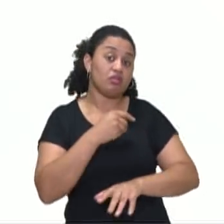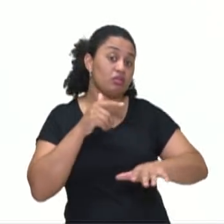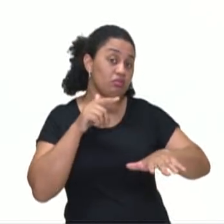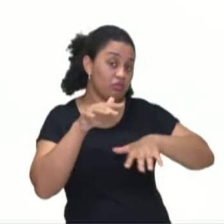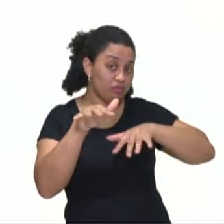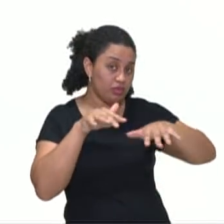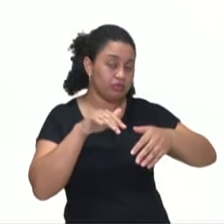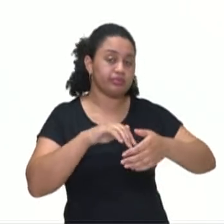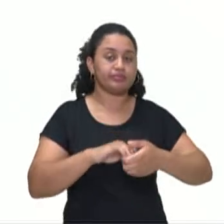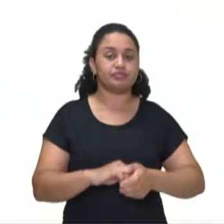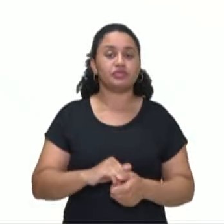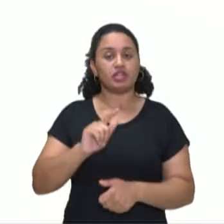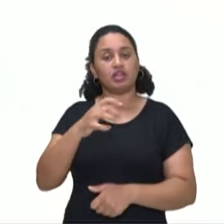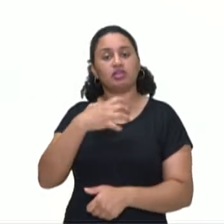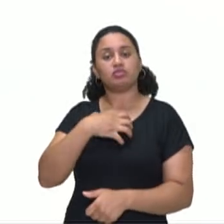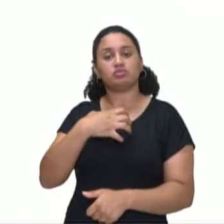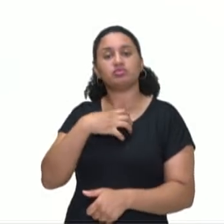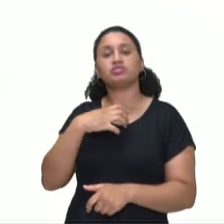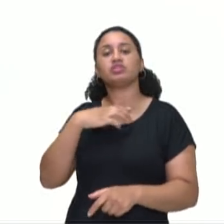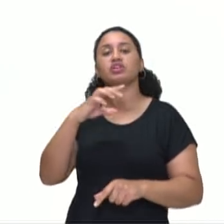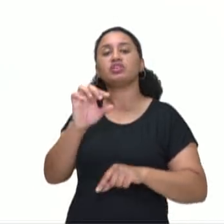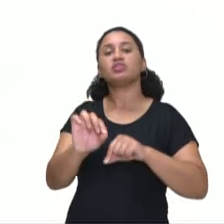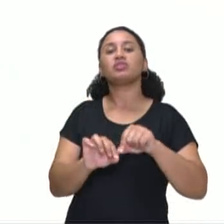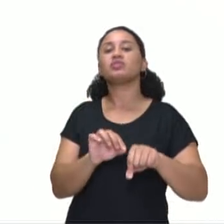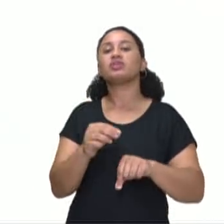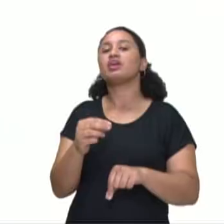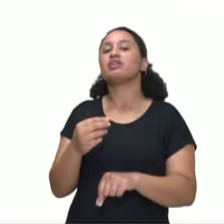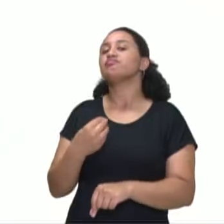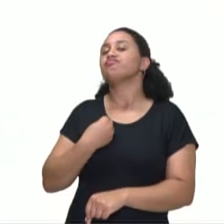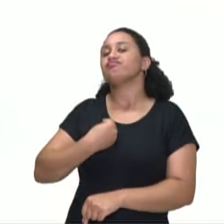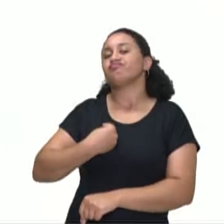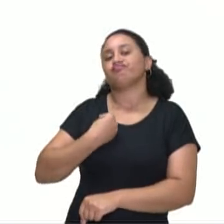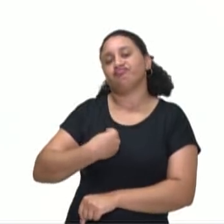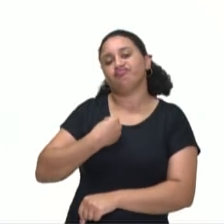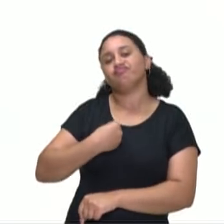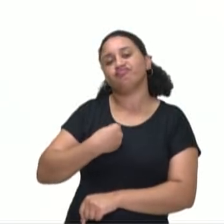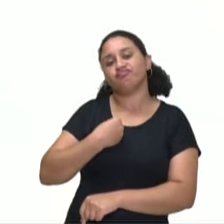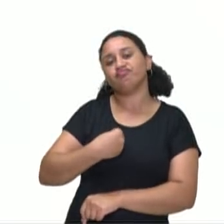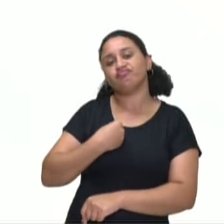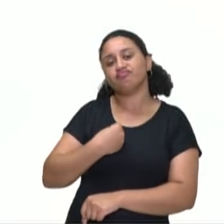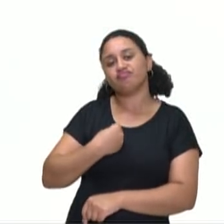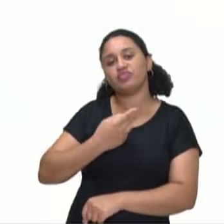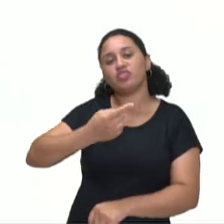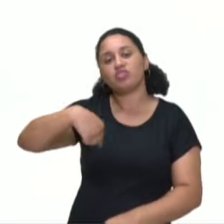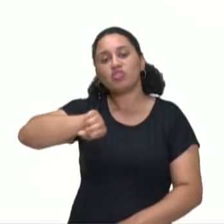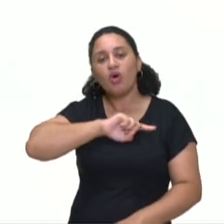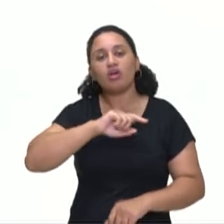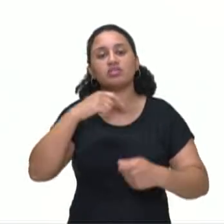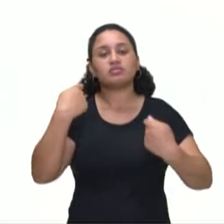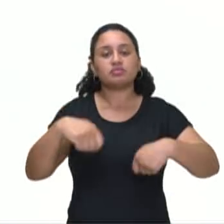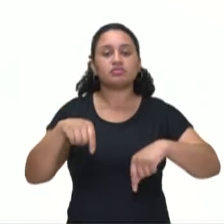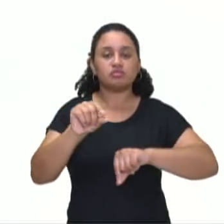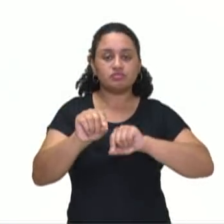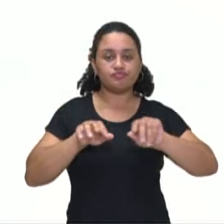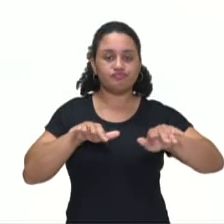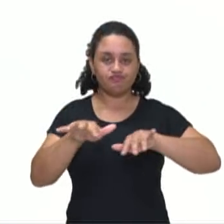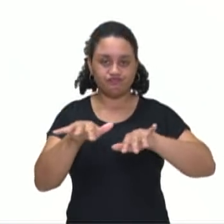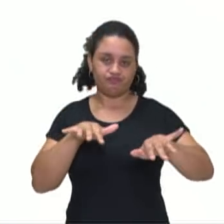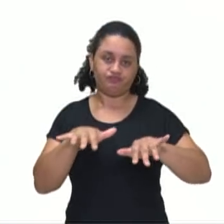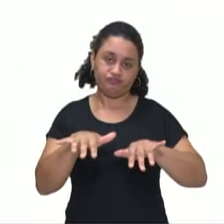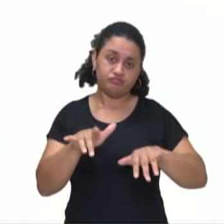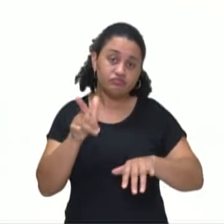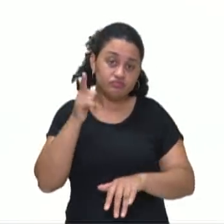movimentam. É uma forma de sobrevivência. Nós precisamos nos movimentar